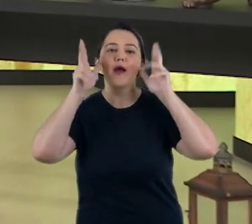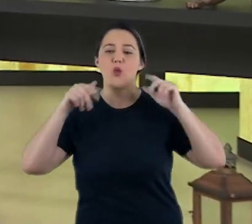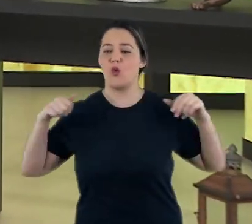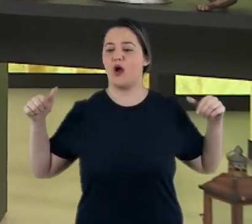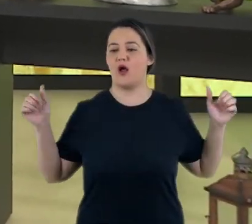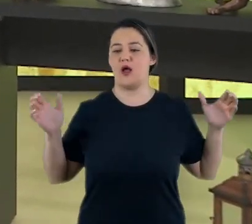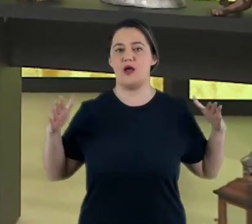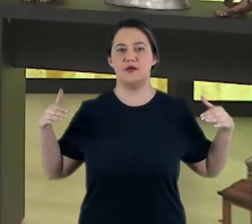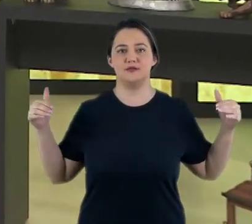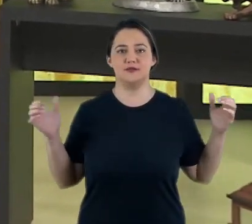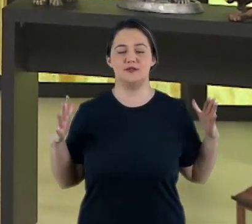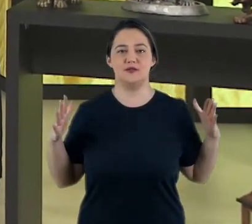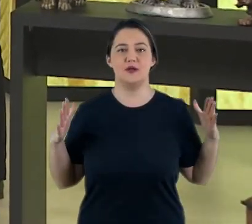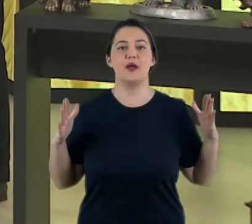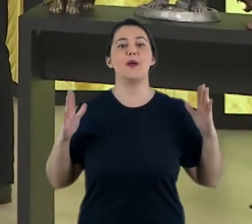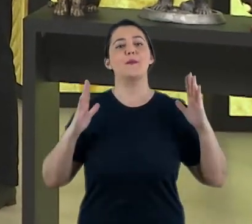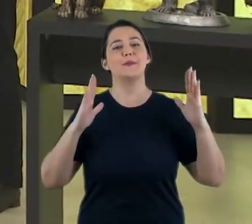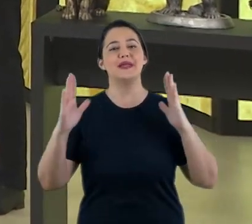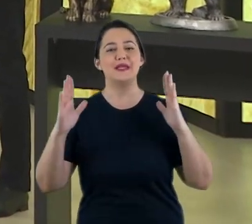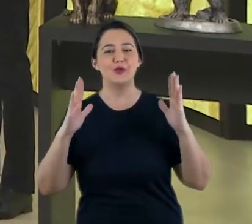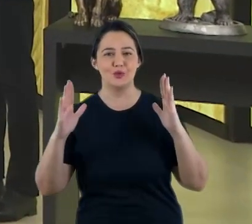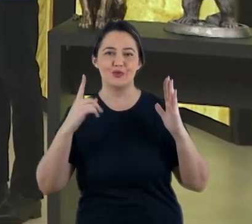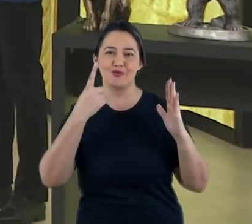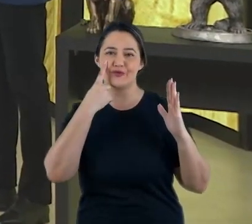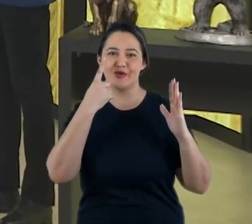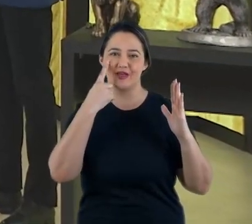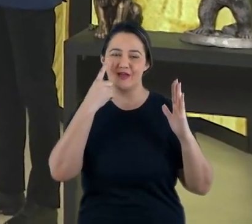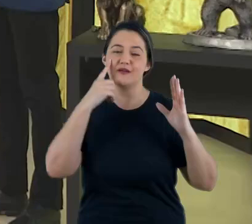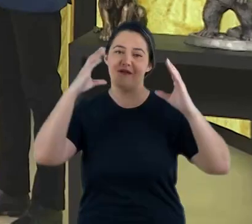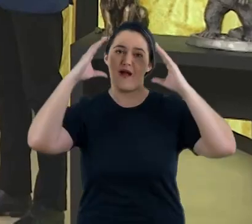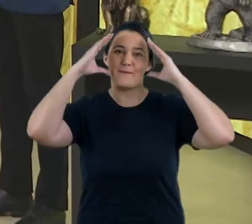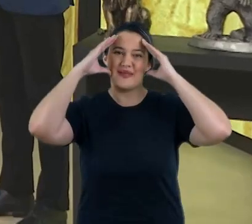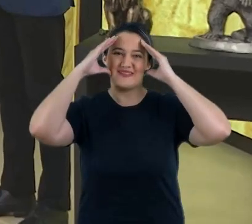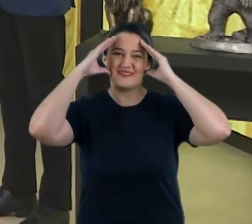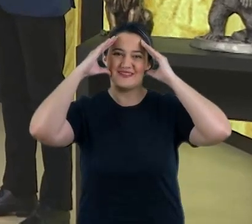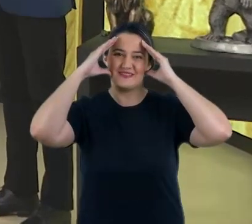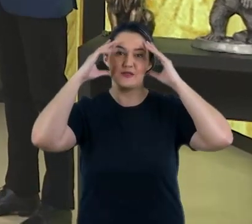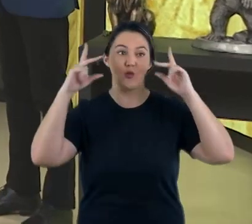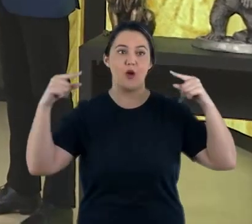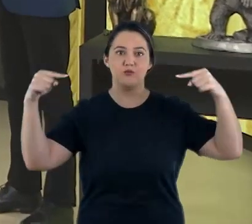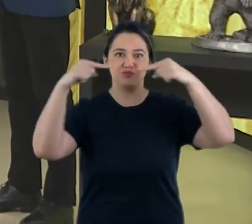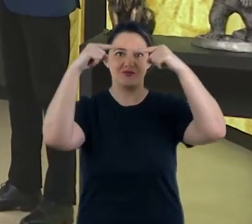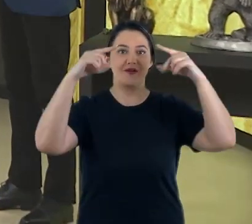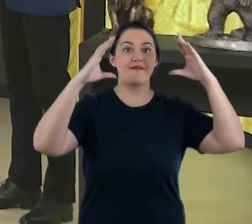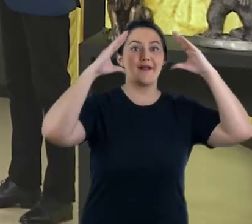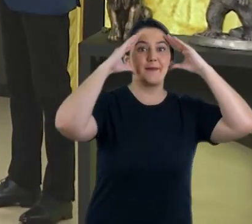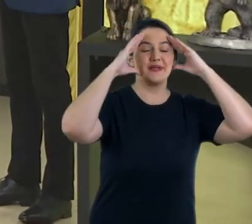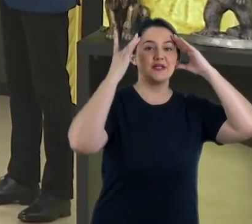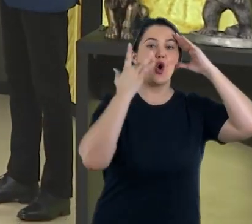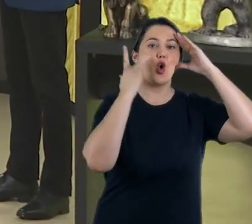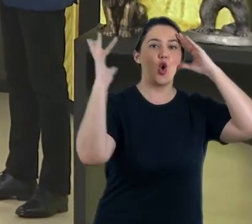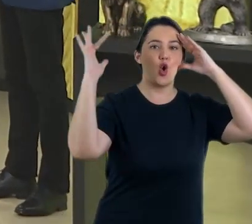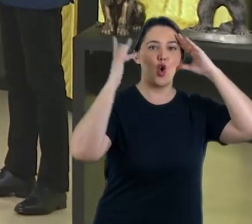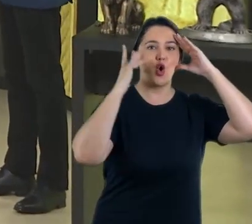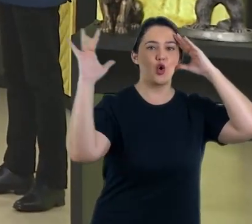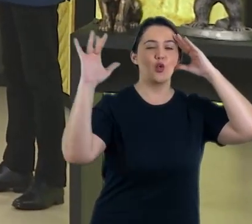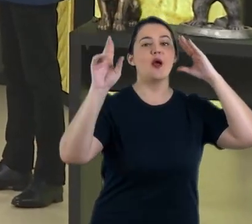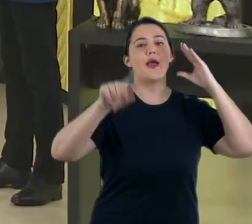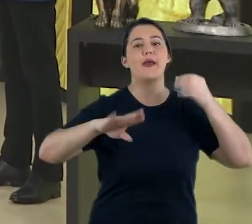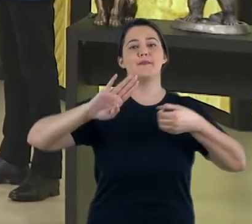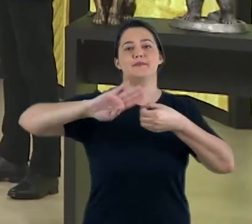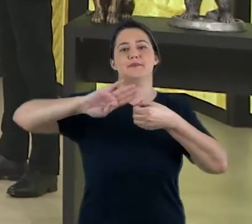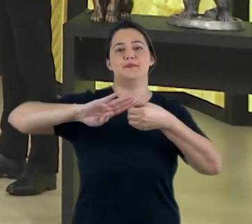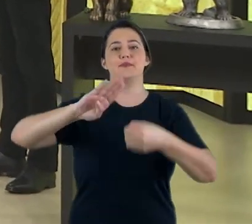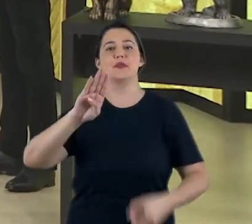o leão com asas. E ele corresponde justamente à cabeça de ouro da estátua. Ele representa